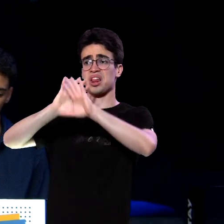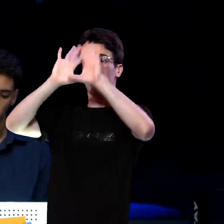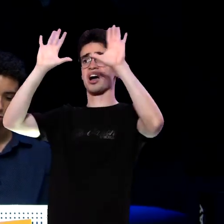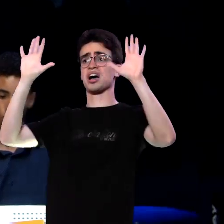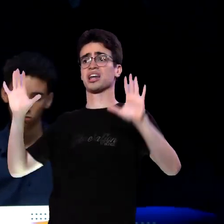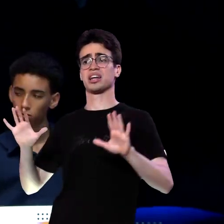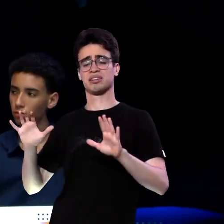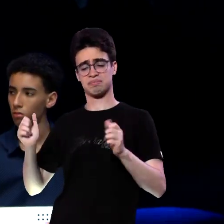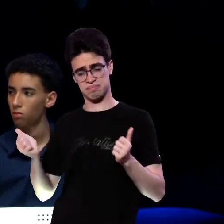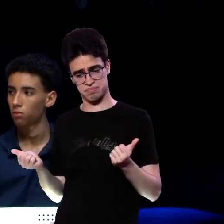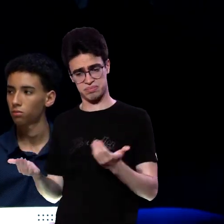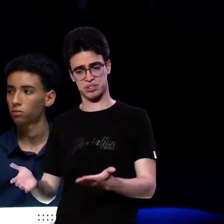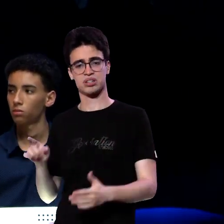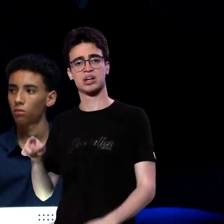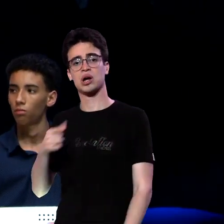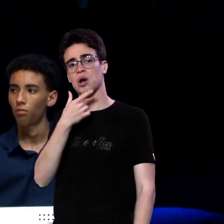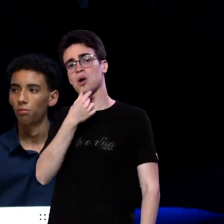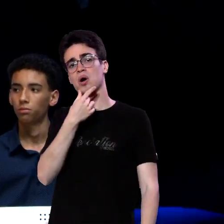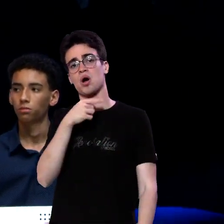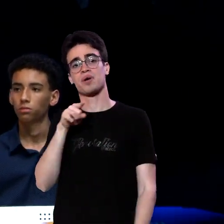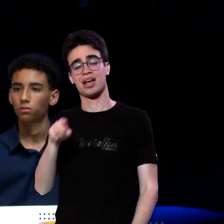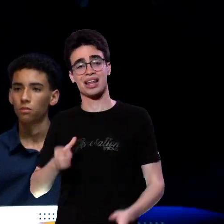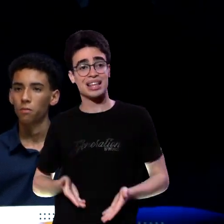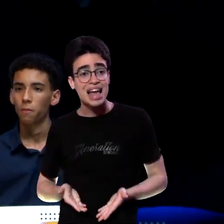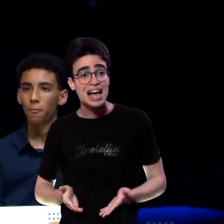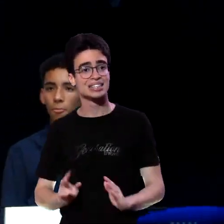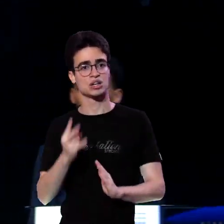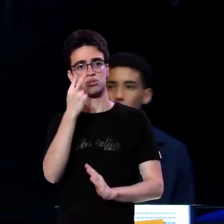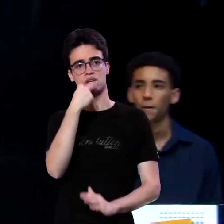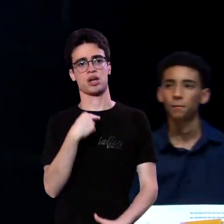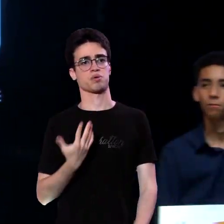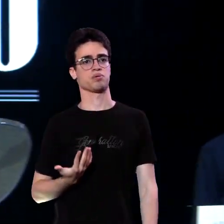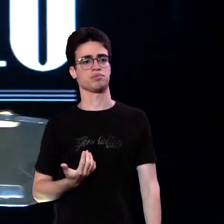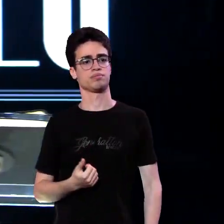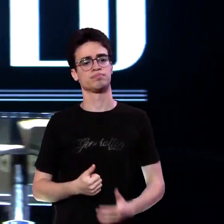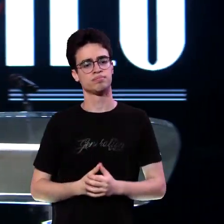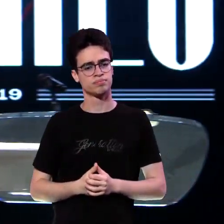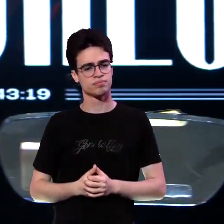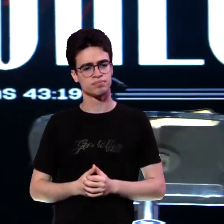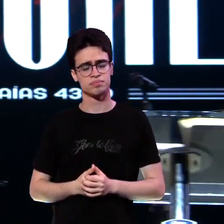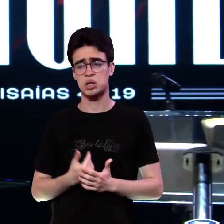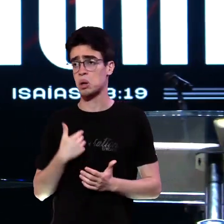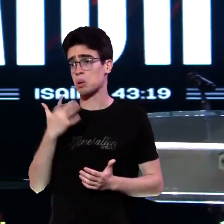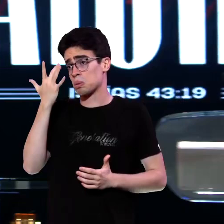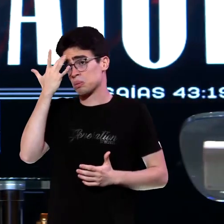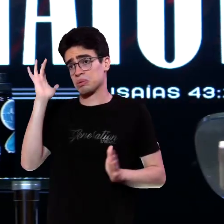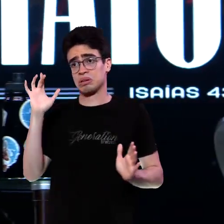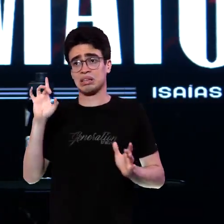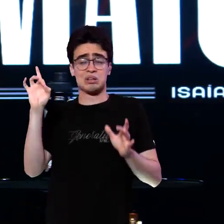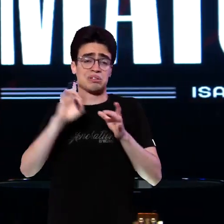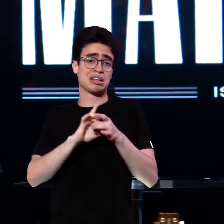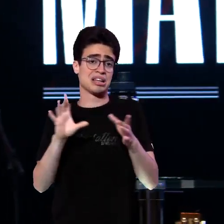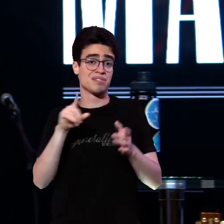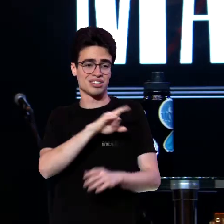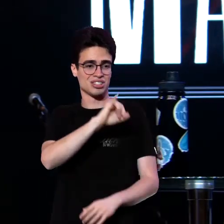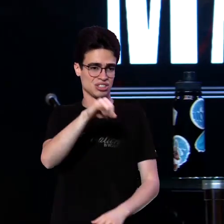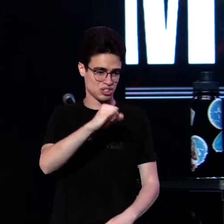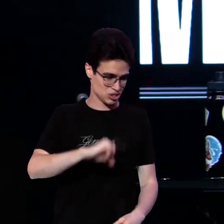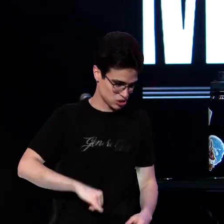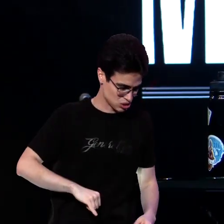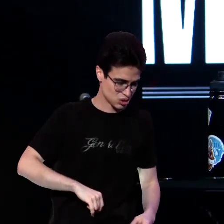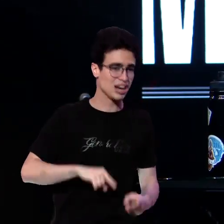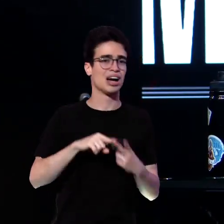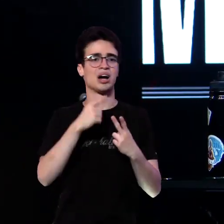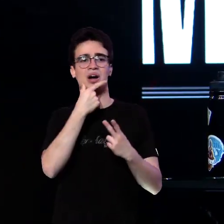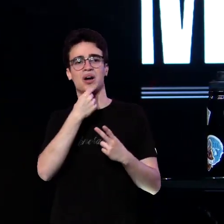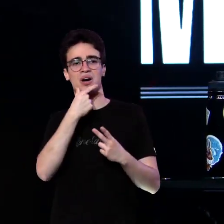num homem que foi cego de nascença. Eu não sei porque Deus permitiu aquilo com Jó, e eu não sei porque Deus permitiu aquilo com